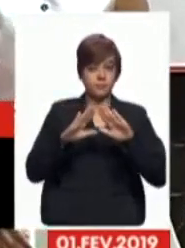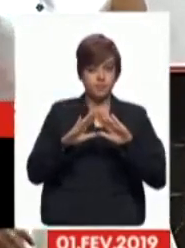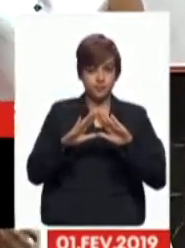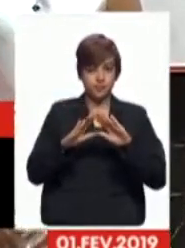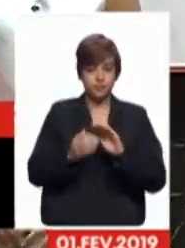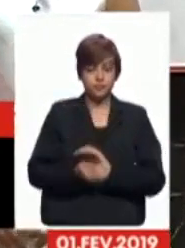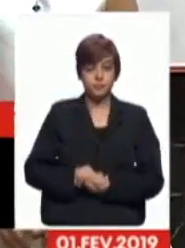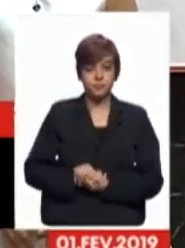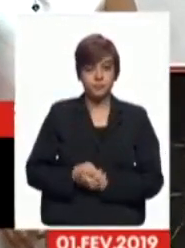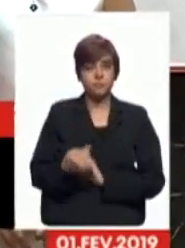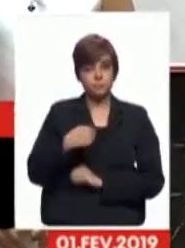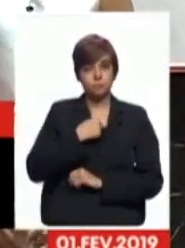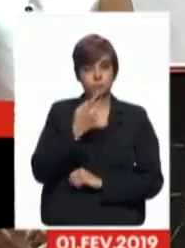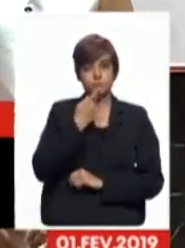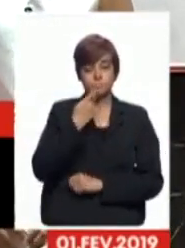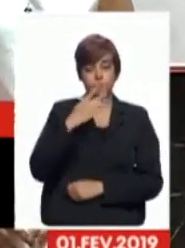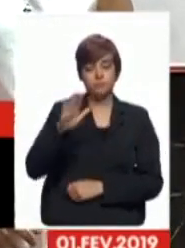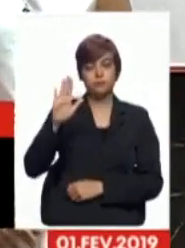Assim eu prometo.